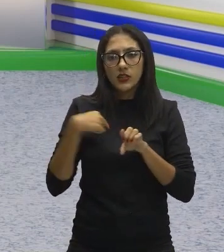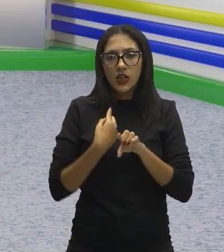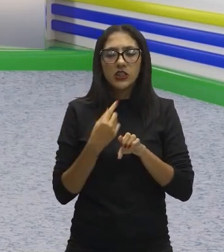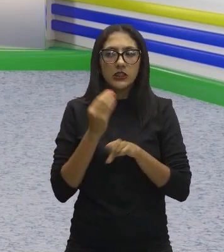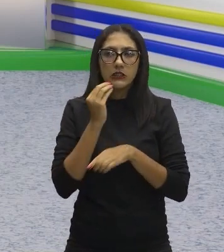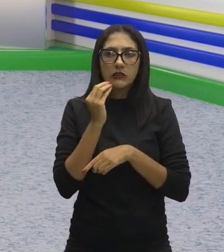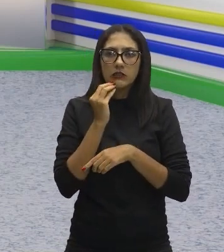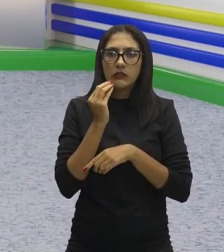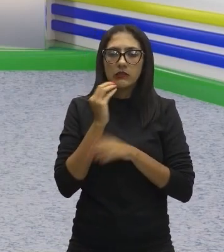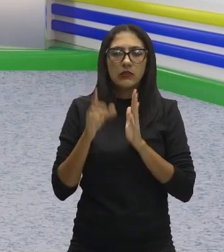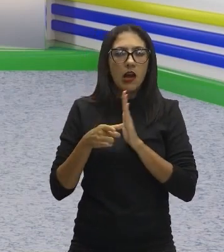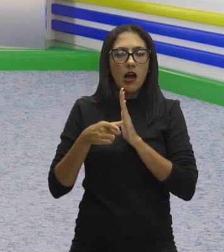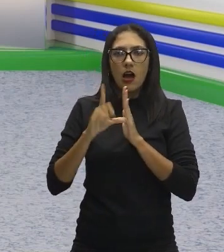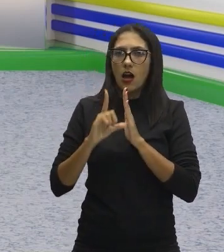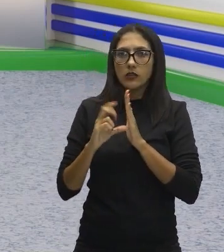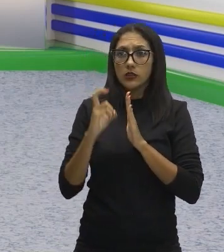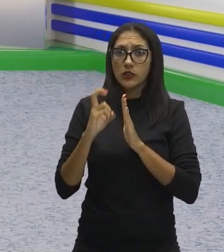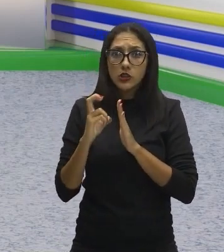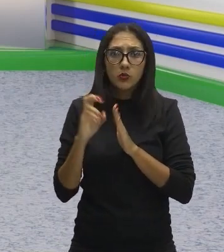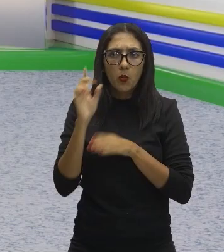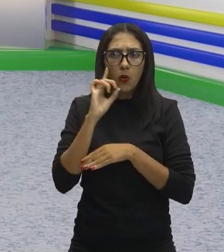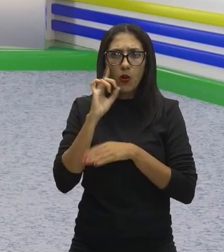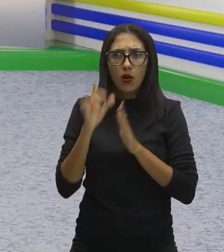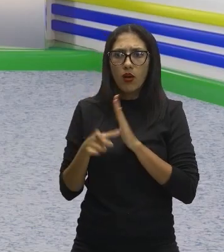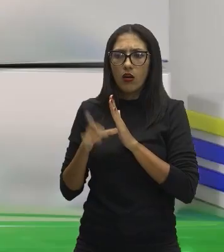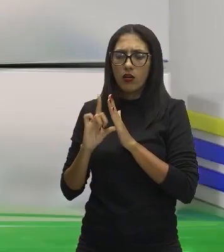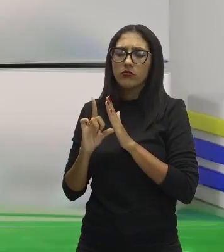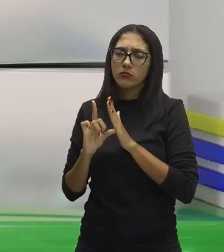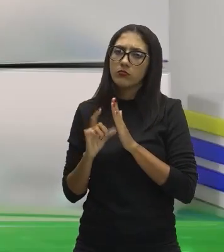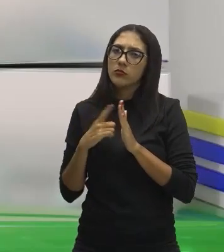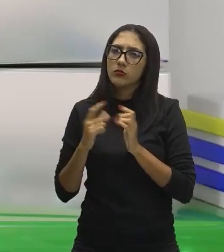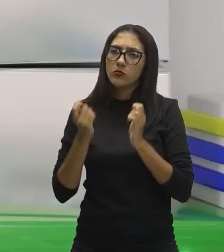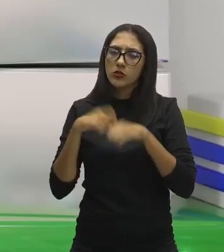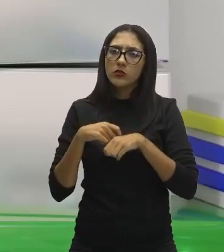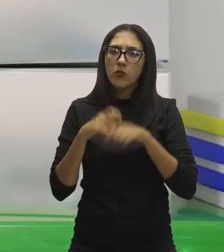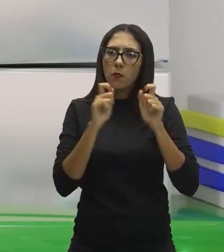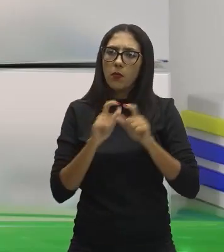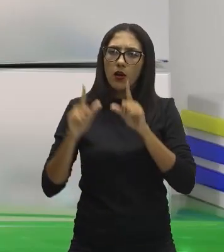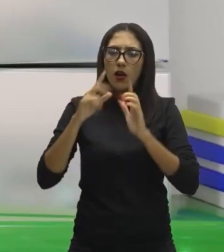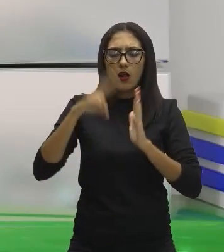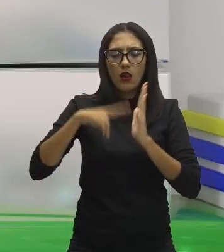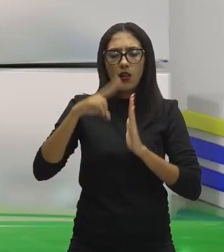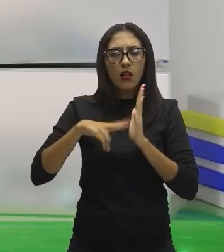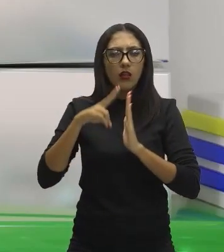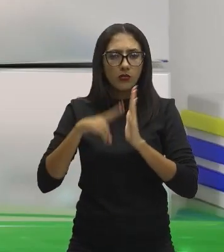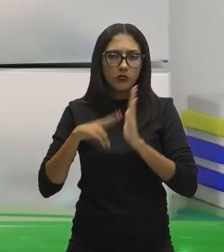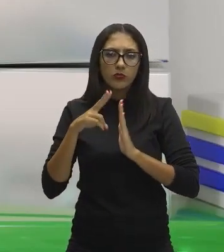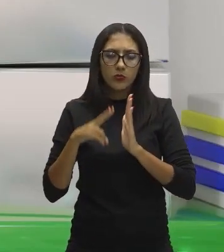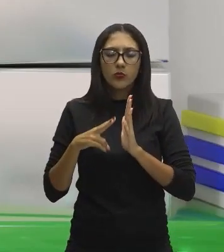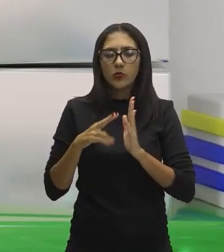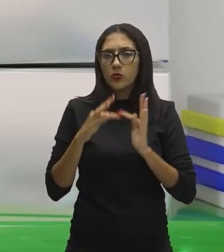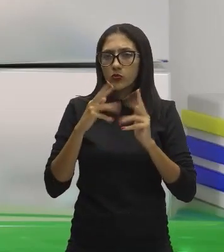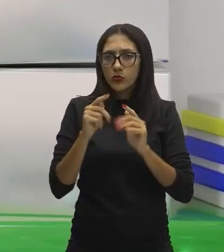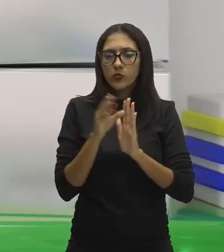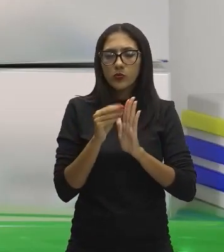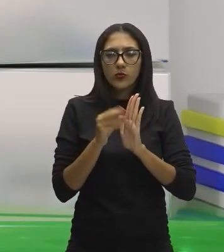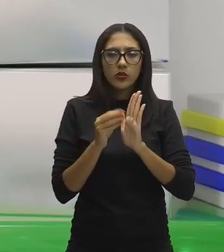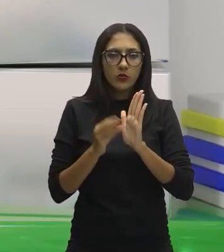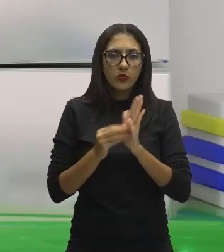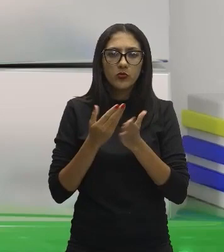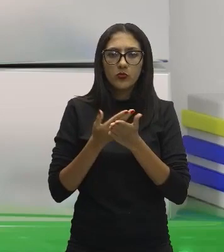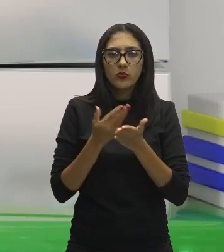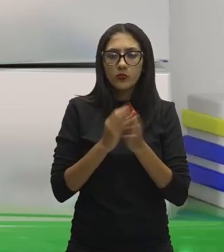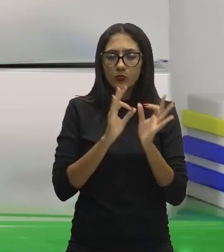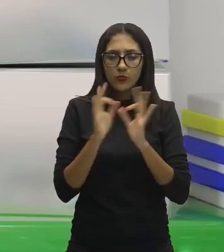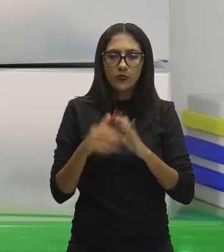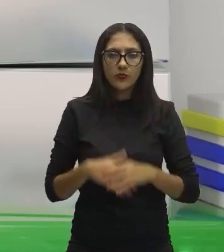tenta ao máximo possível mandar com 5 dias antes, que é para o professor já abrir esse documento, já dar uma lida, não é? Antecipar aí tudo que vai acontecer durante